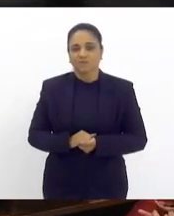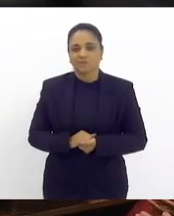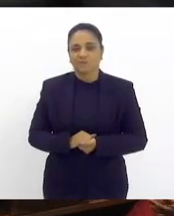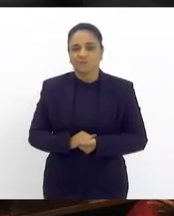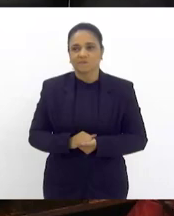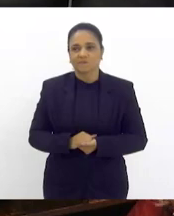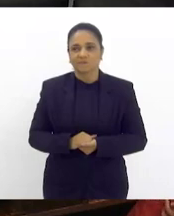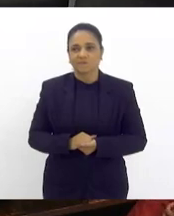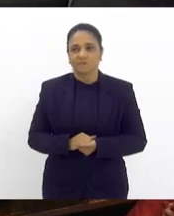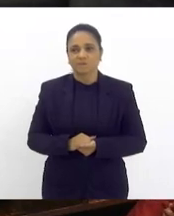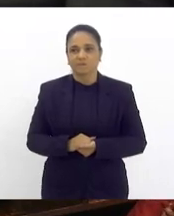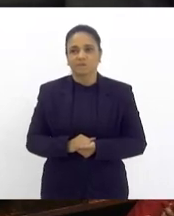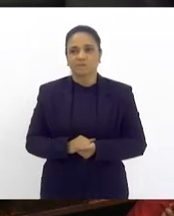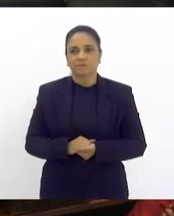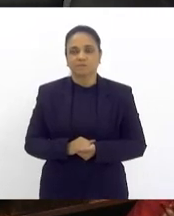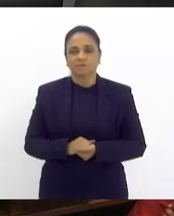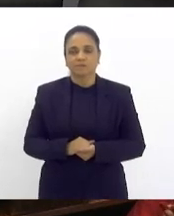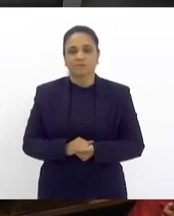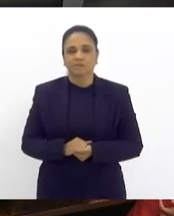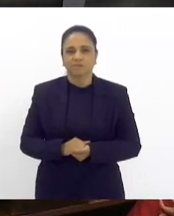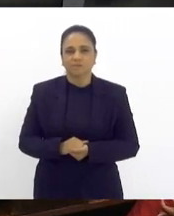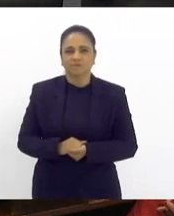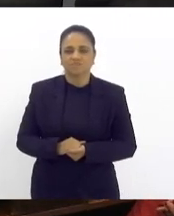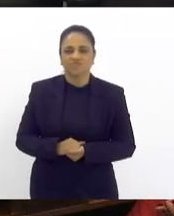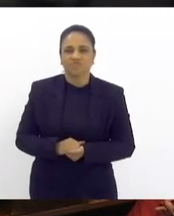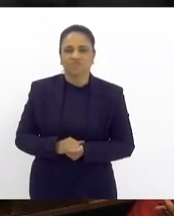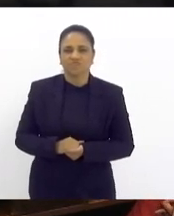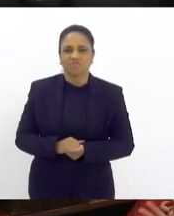e passo a sessão aqui para o nosso presidente